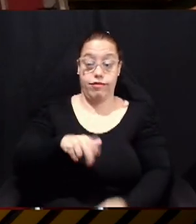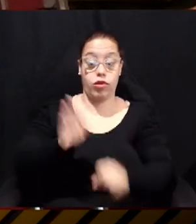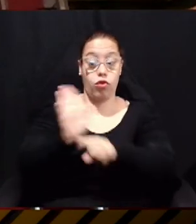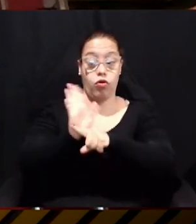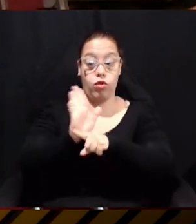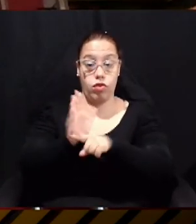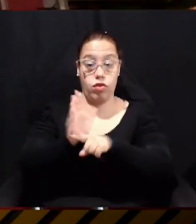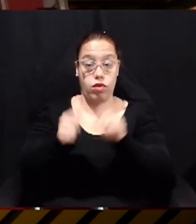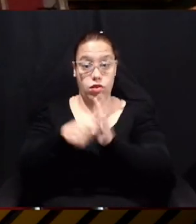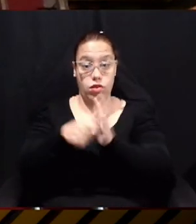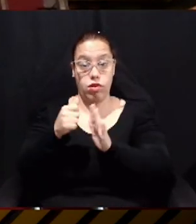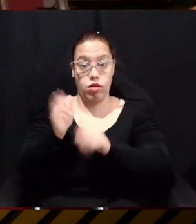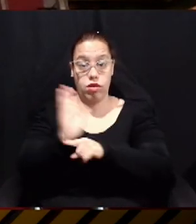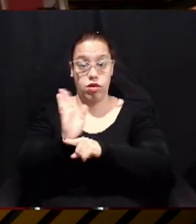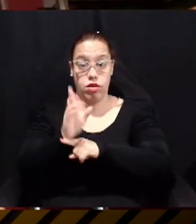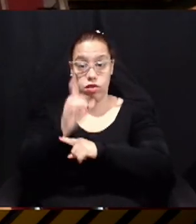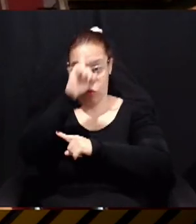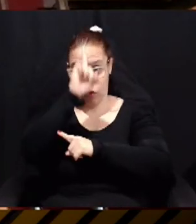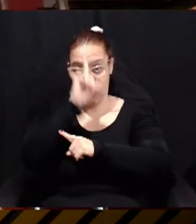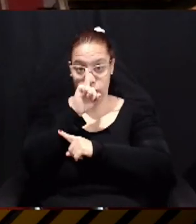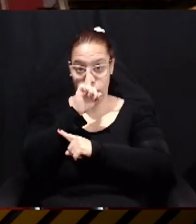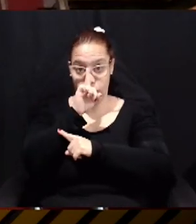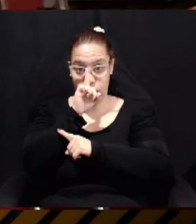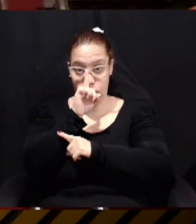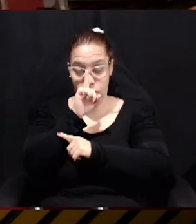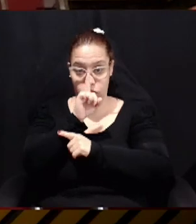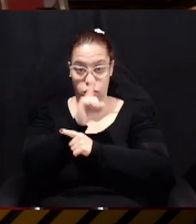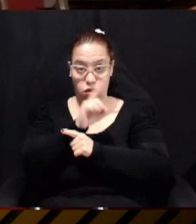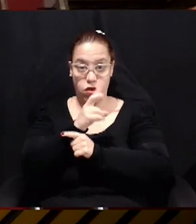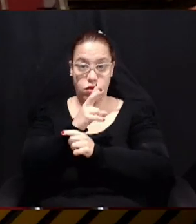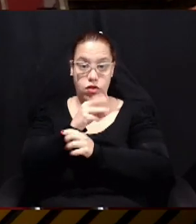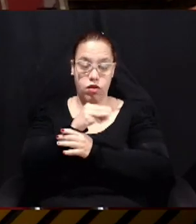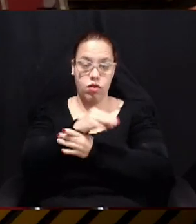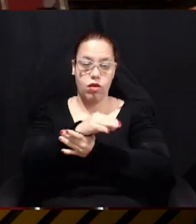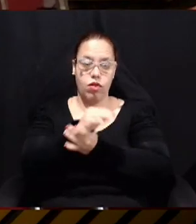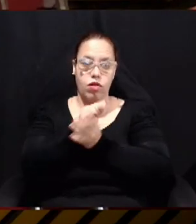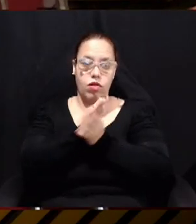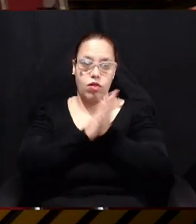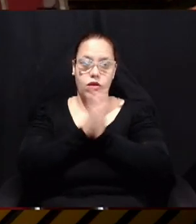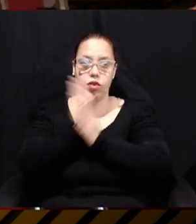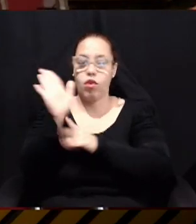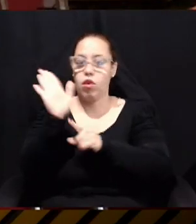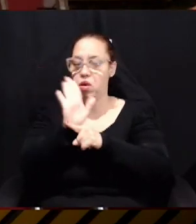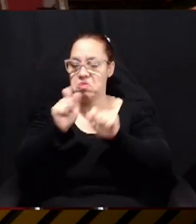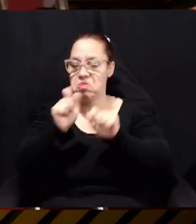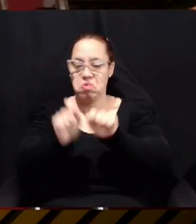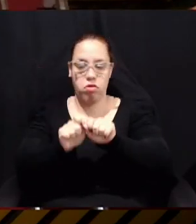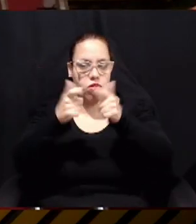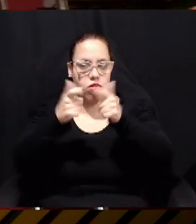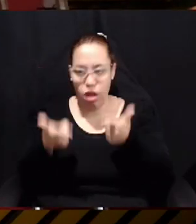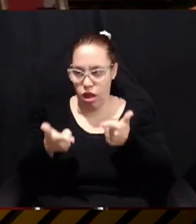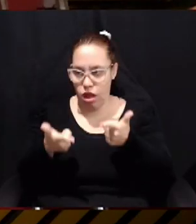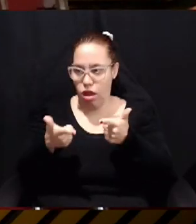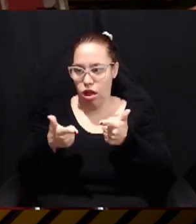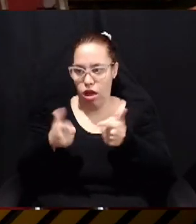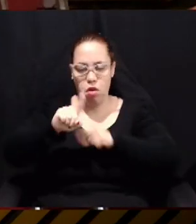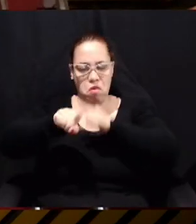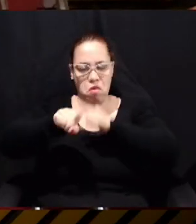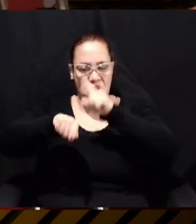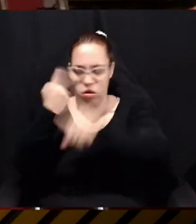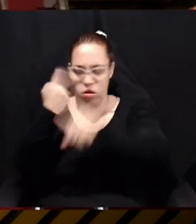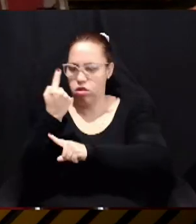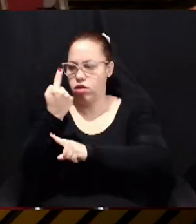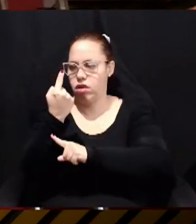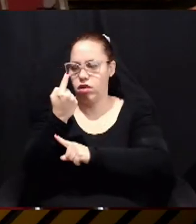que foi Amarelo, É Tudo Pra Ontem, do Emicida, foi um filme de muito sucesso, né? Um filme que até hoje as